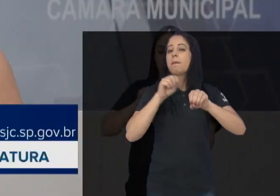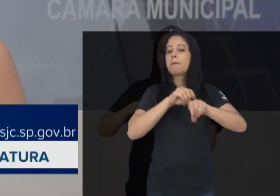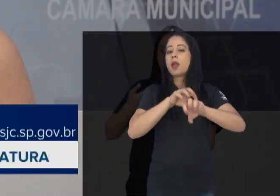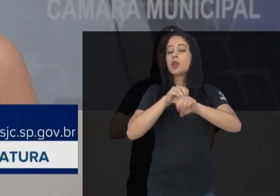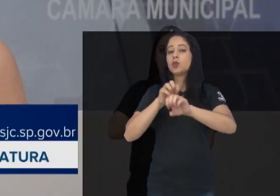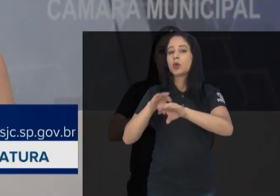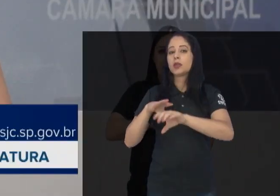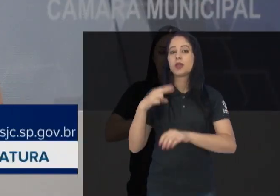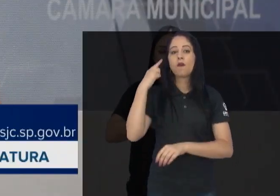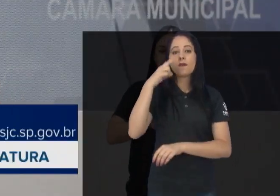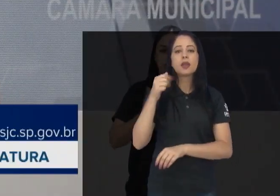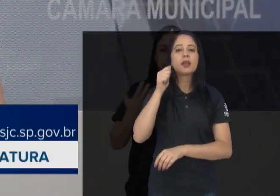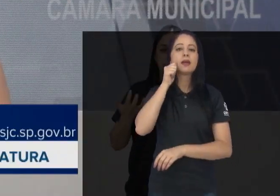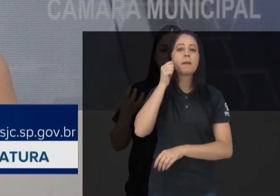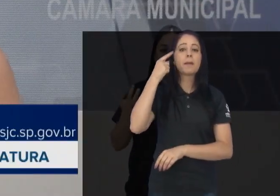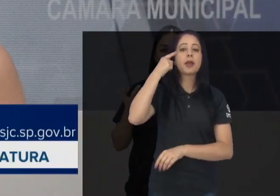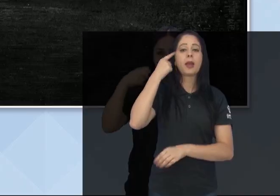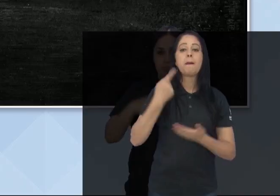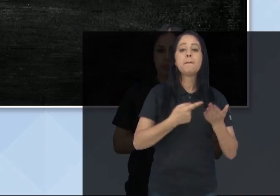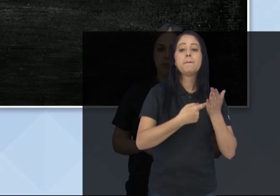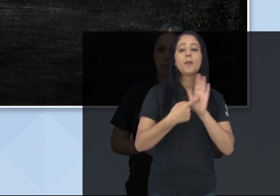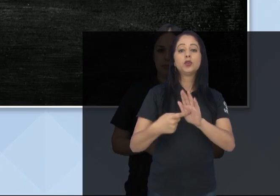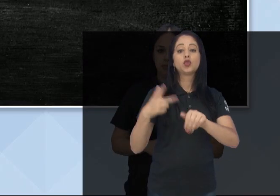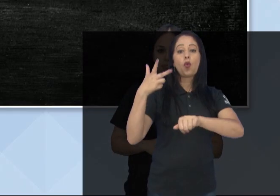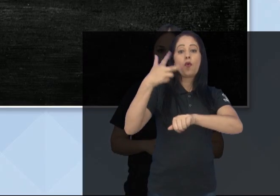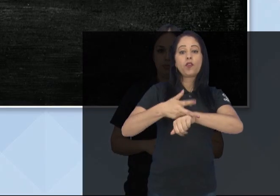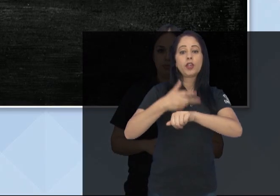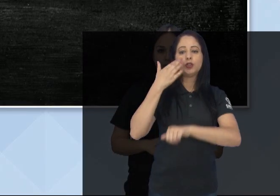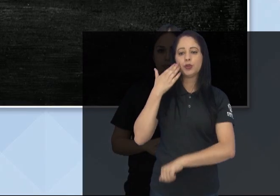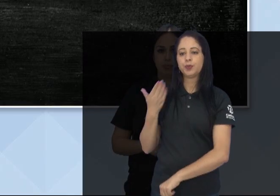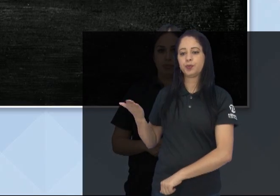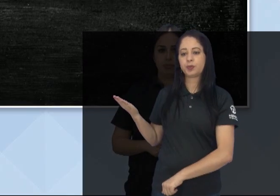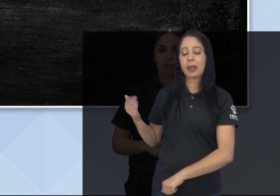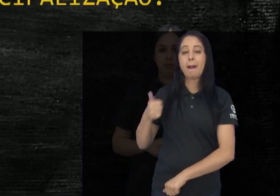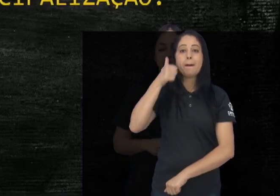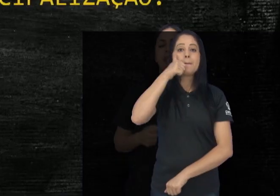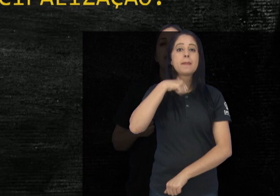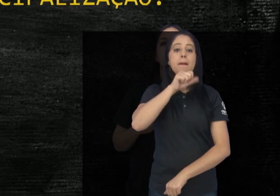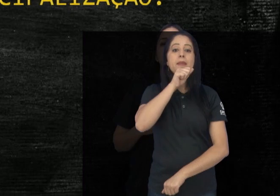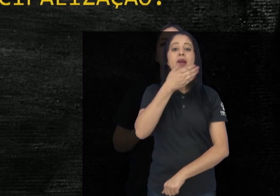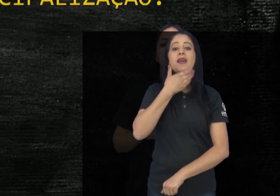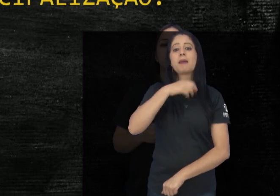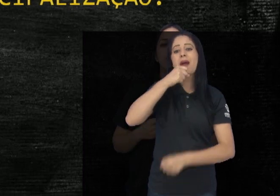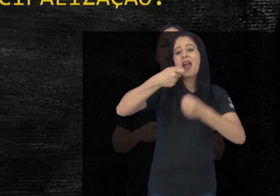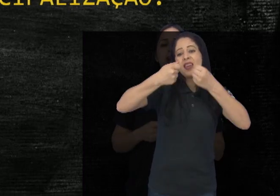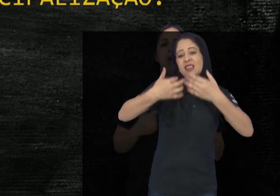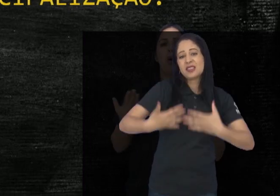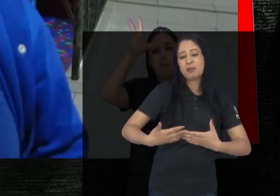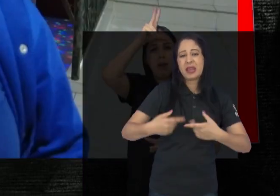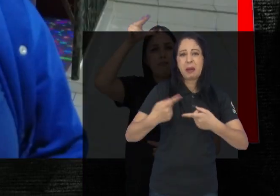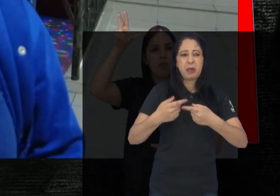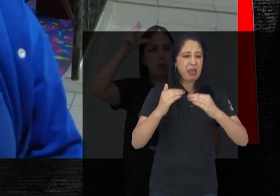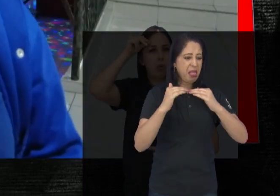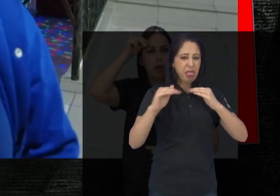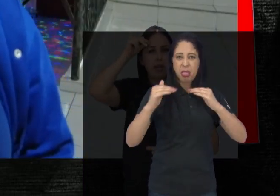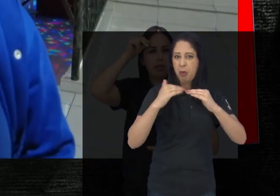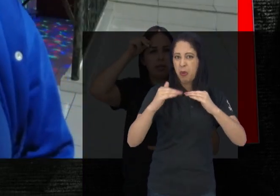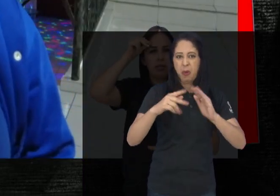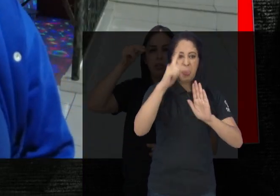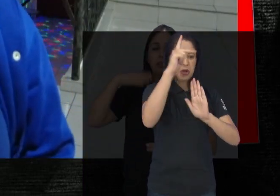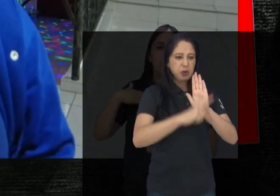a vereadora Amélia Naomi apresentou um vídeo com depoimentos de pais que são contrários ao projeto que prevê